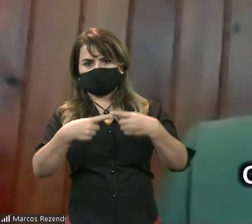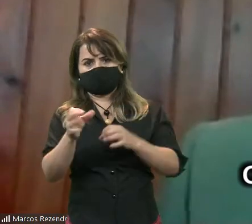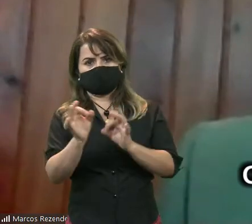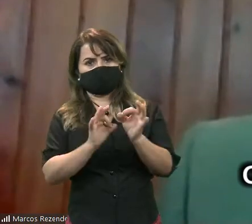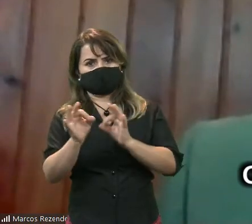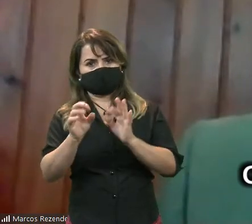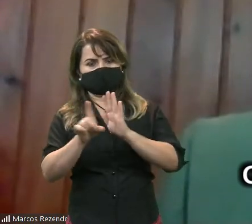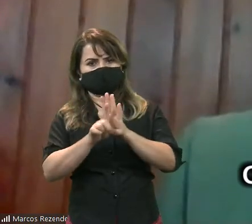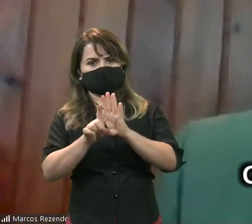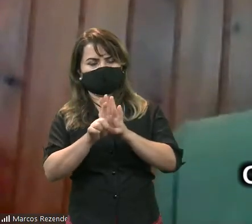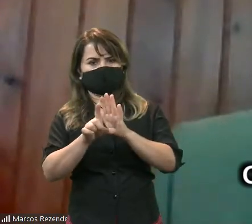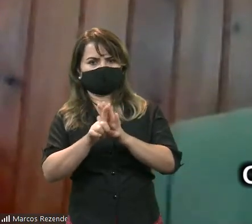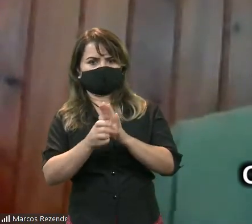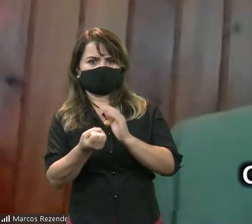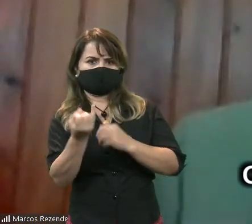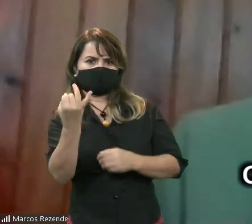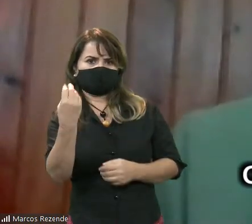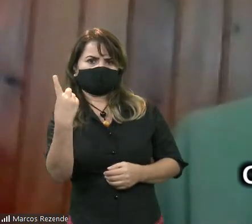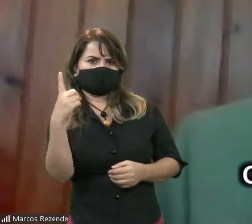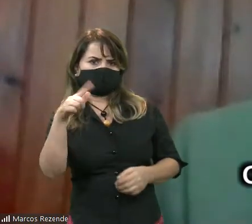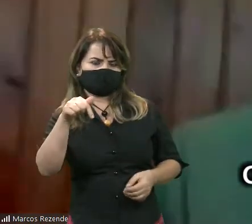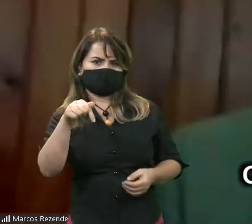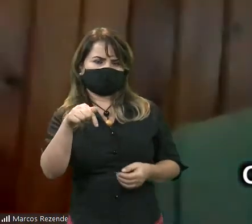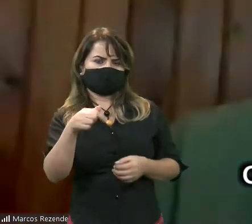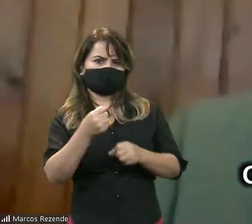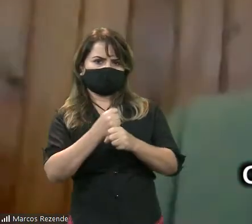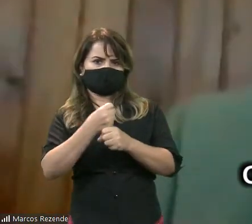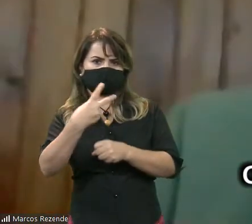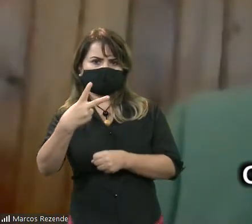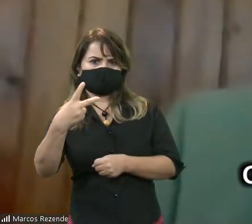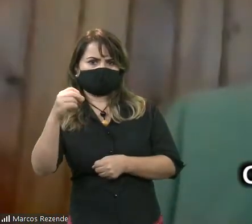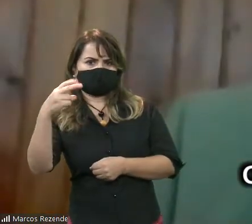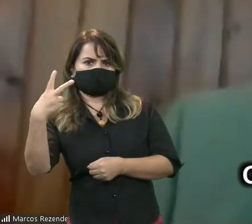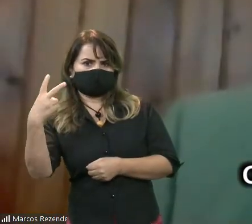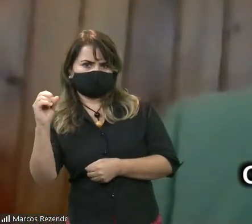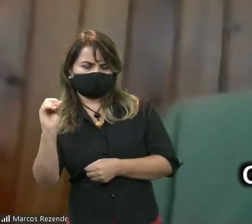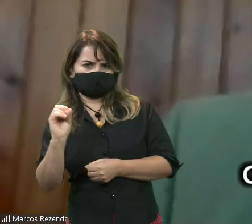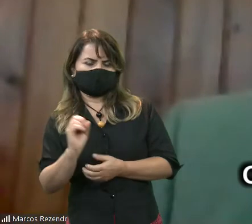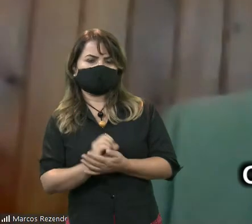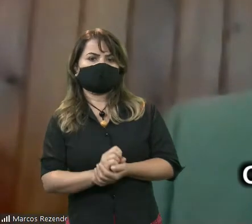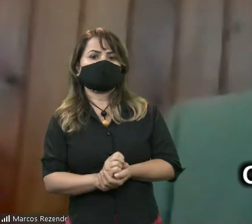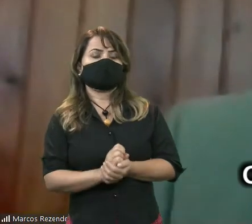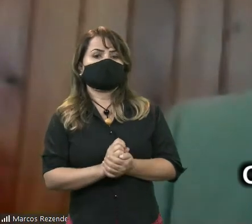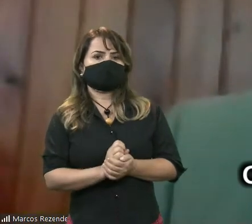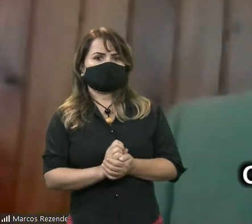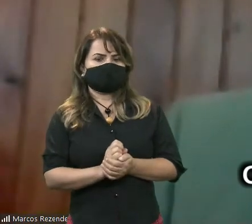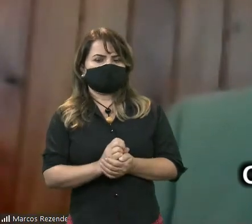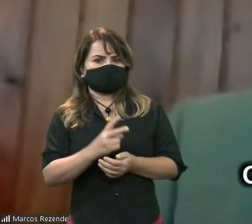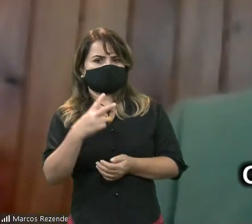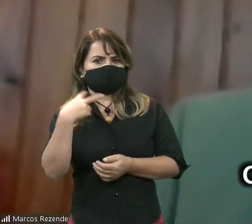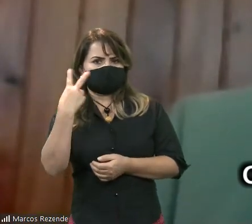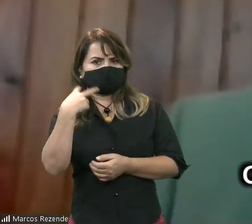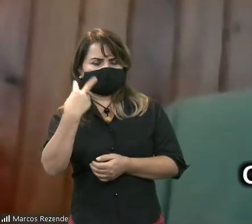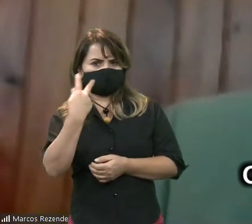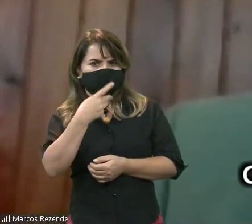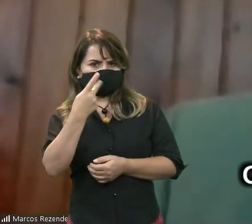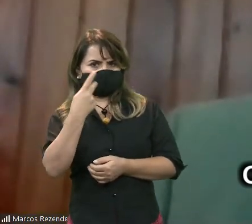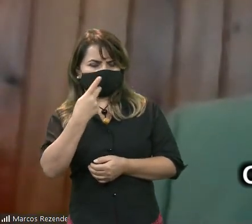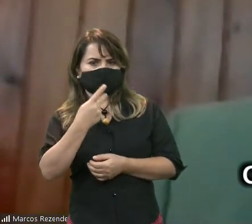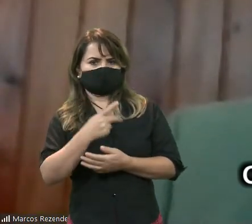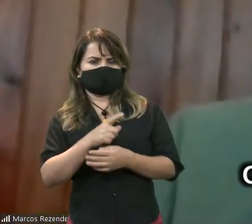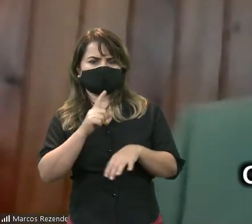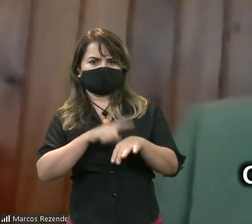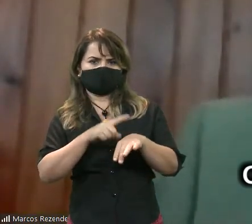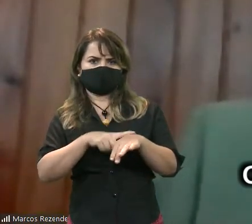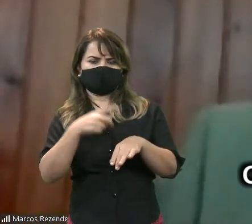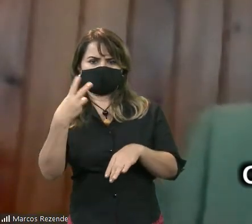projeto de lei número 17 de 2020. Inscrito o vereador Zé Carlos Albuquerque,